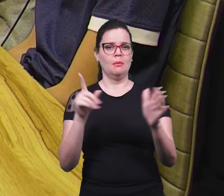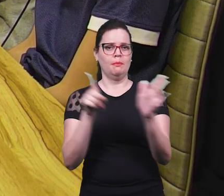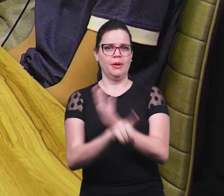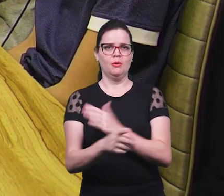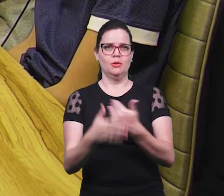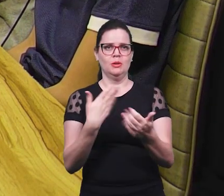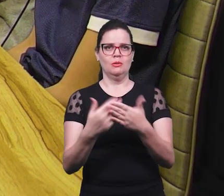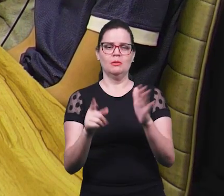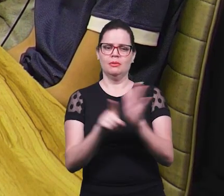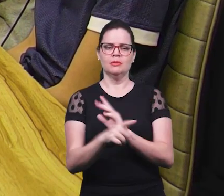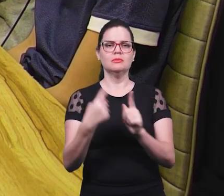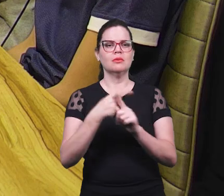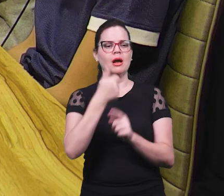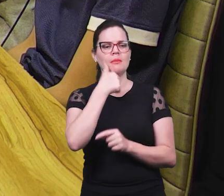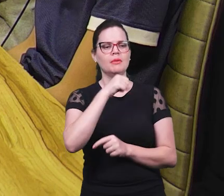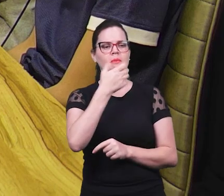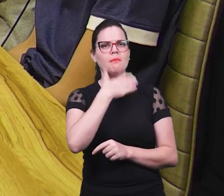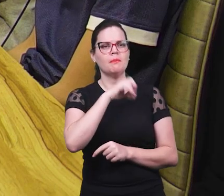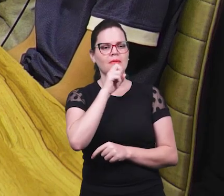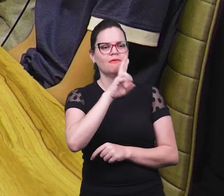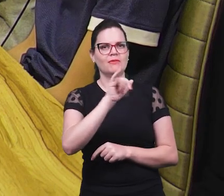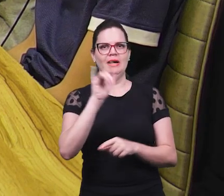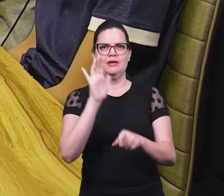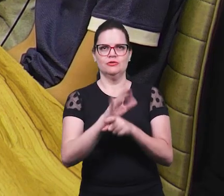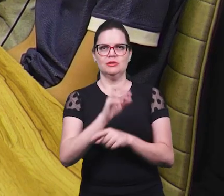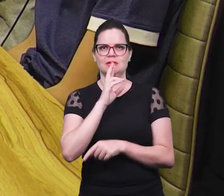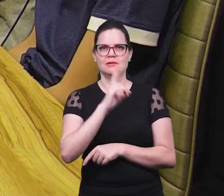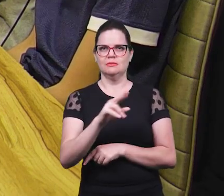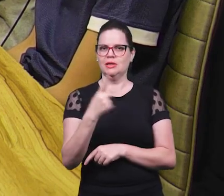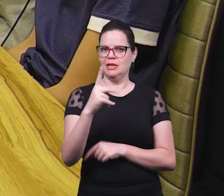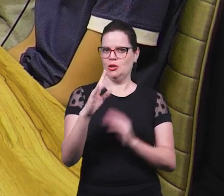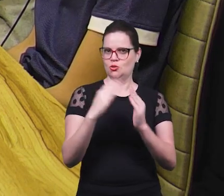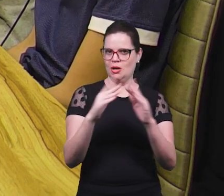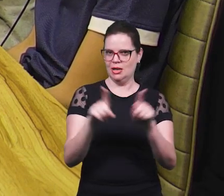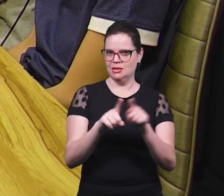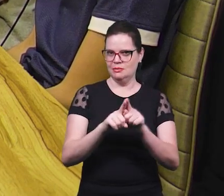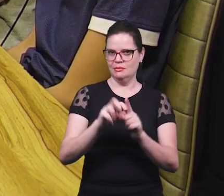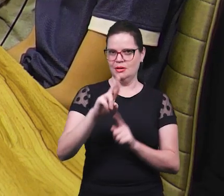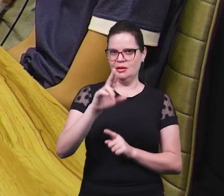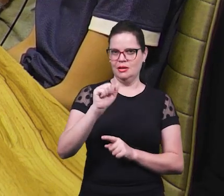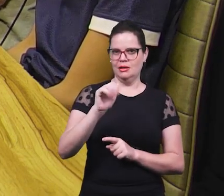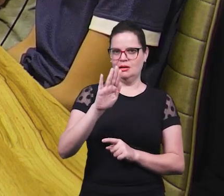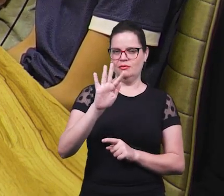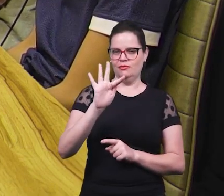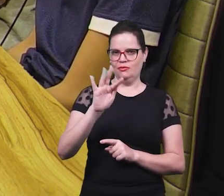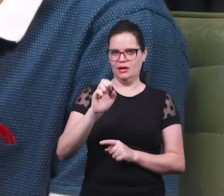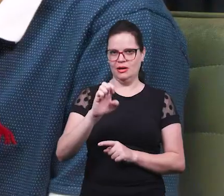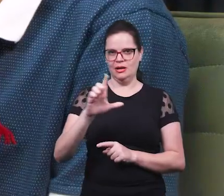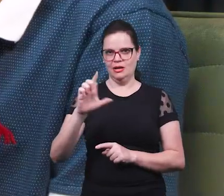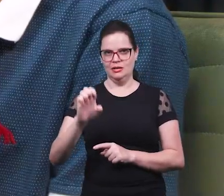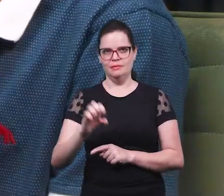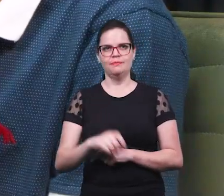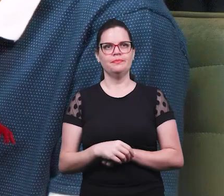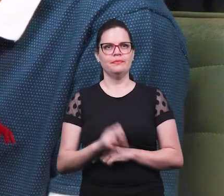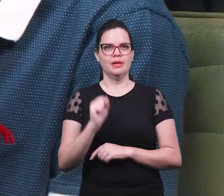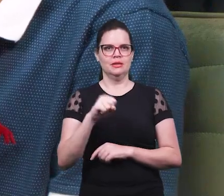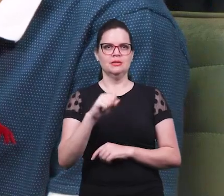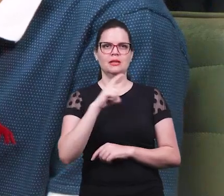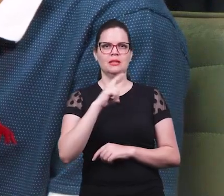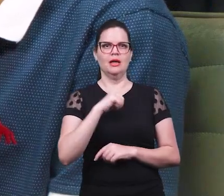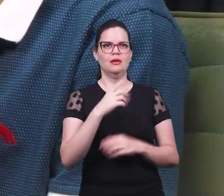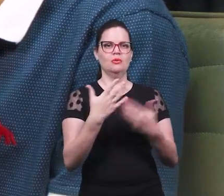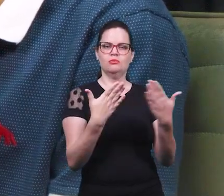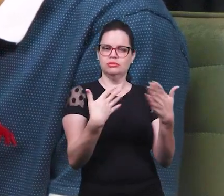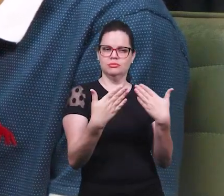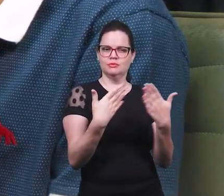qualquer pergunta, porque os pais vão responder. E é assim com você também, Rafael? Sim. Lá na minha casa a gente tem um